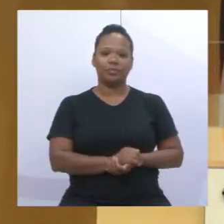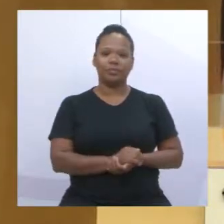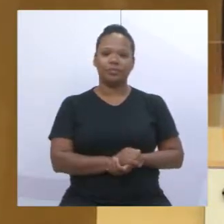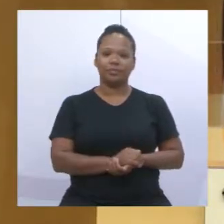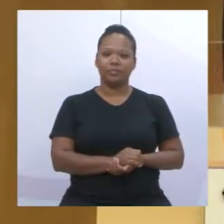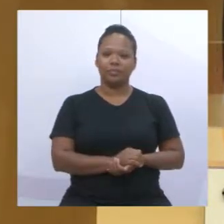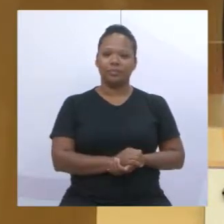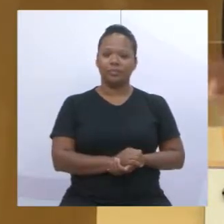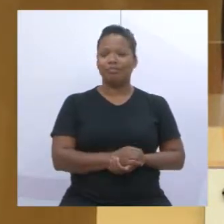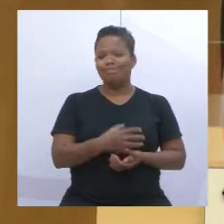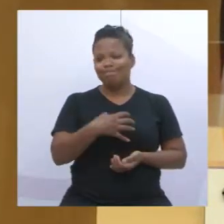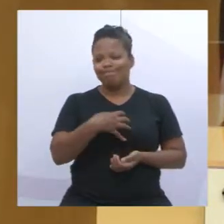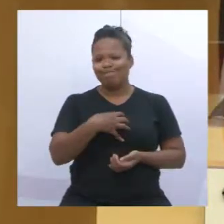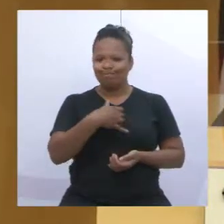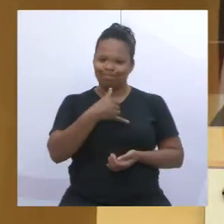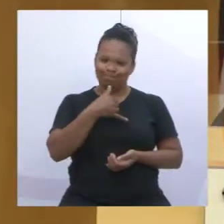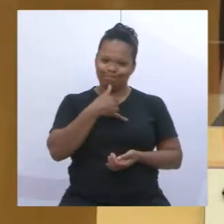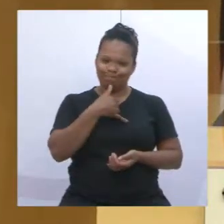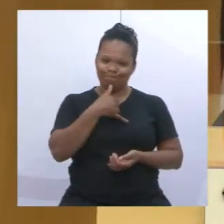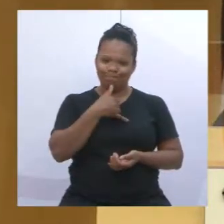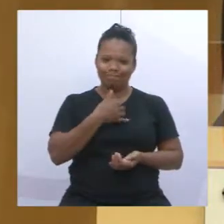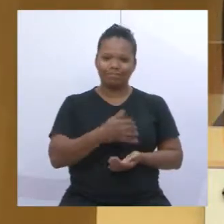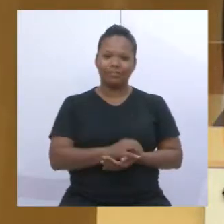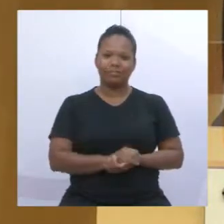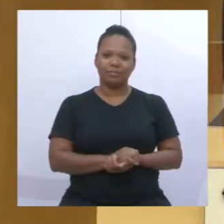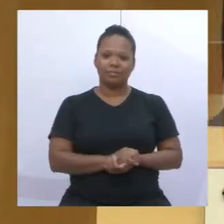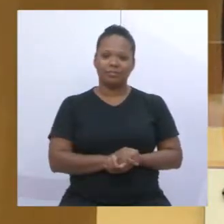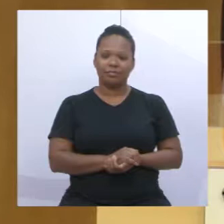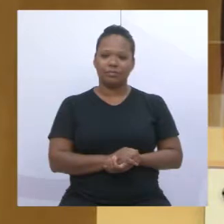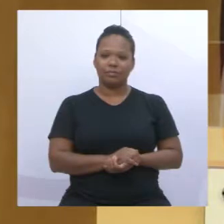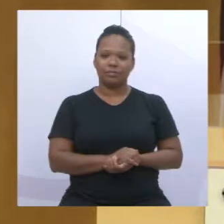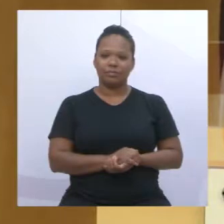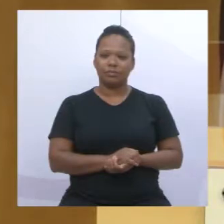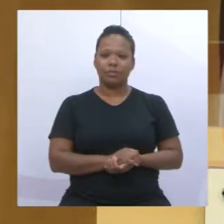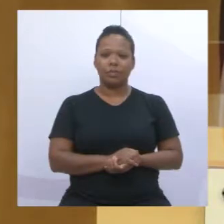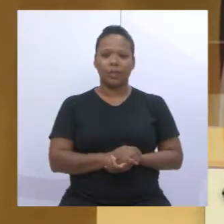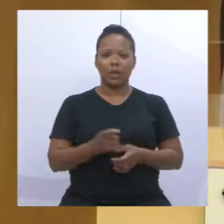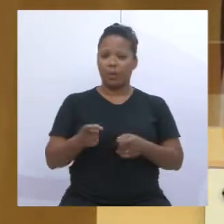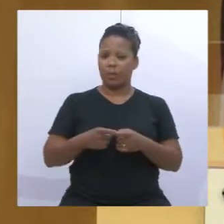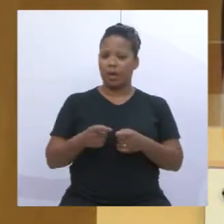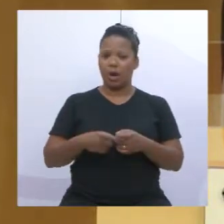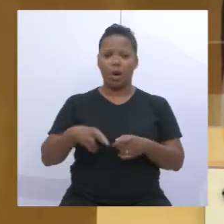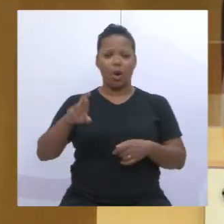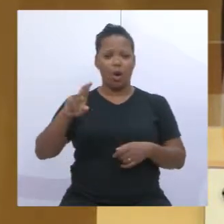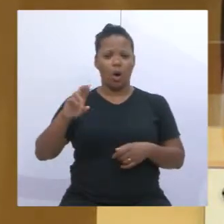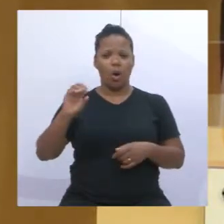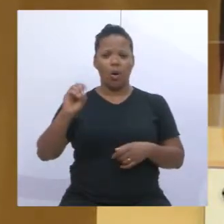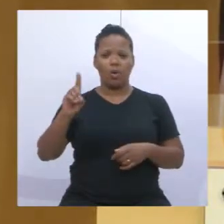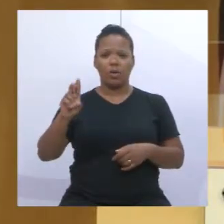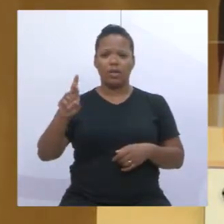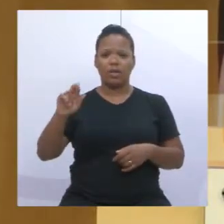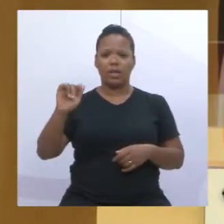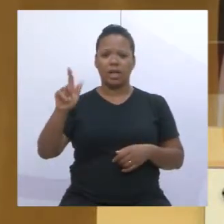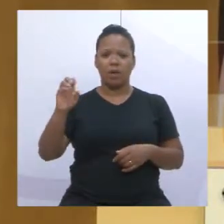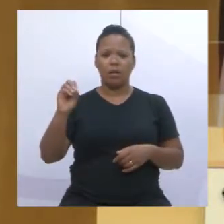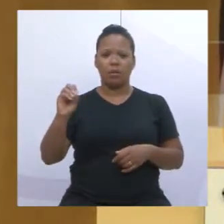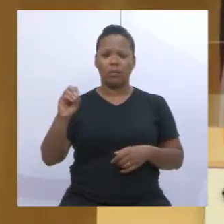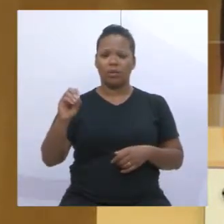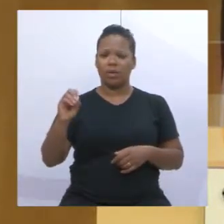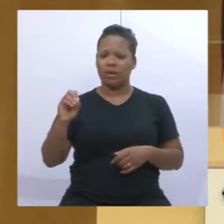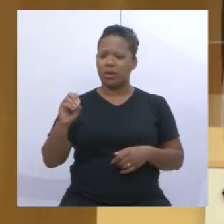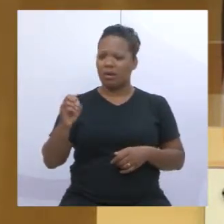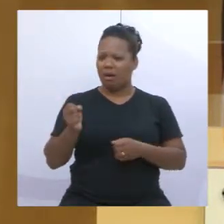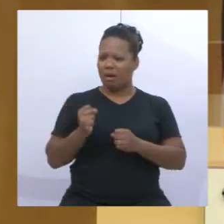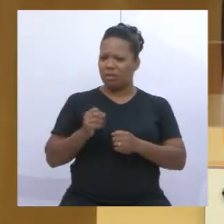que fico muito triste, do doutor Rodrigo, um médico na cidade, ter esse posicionamento, até mesmo porque a